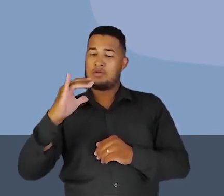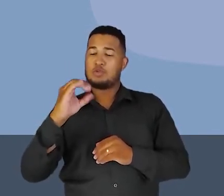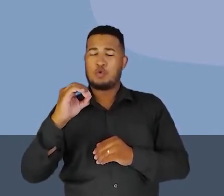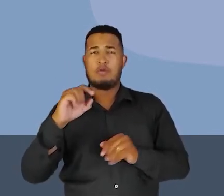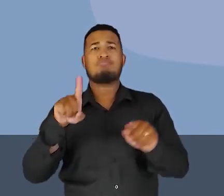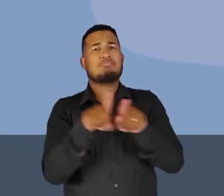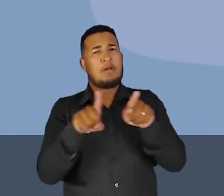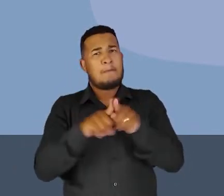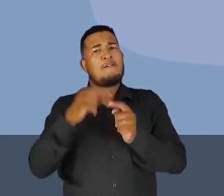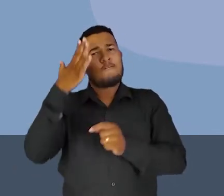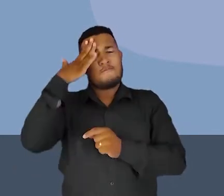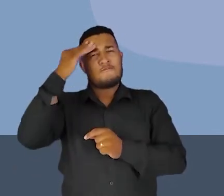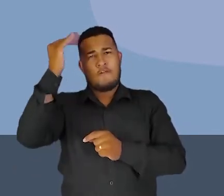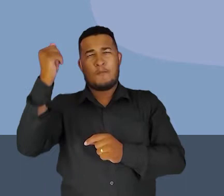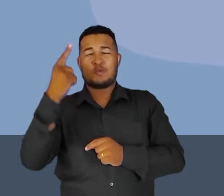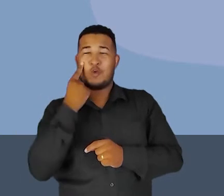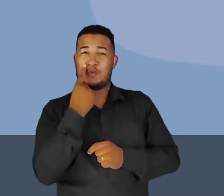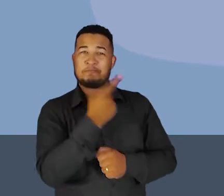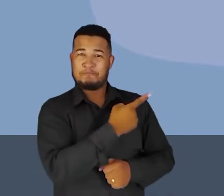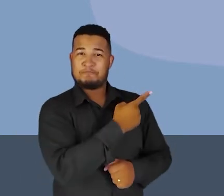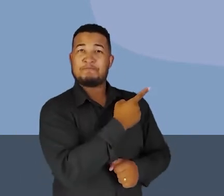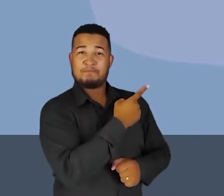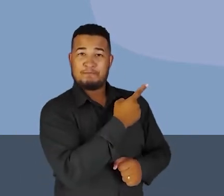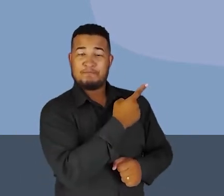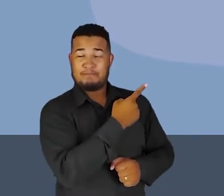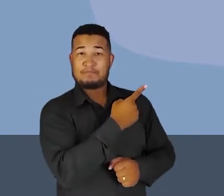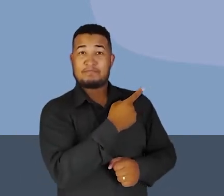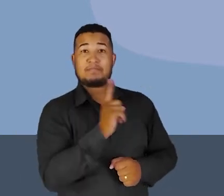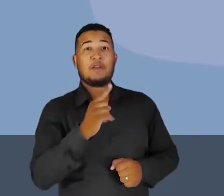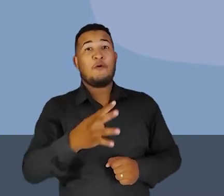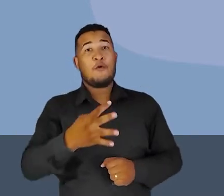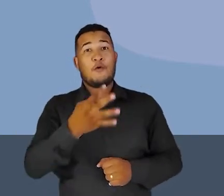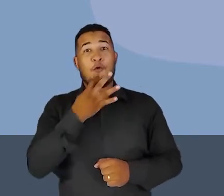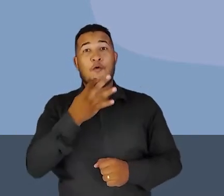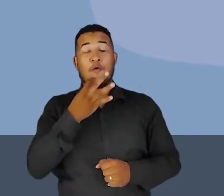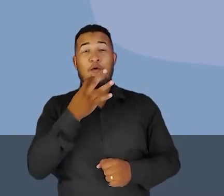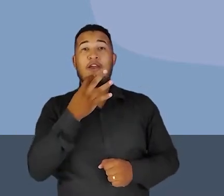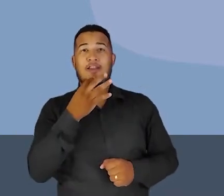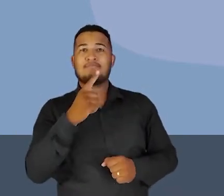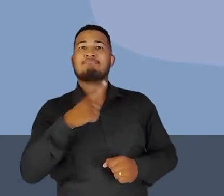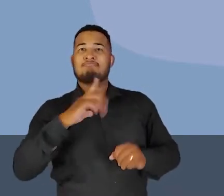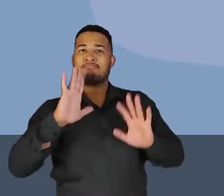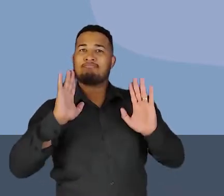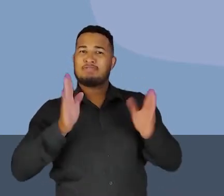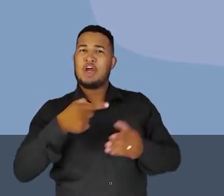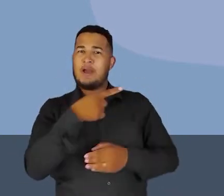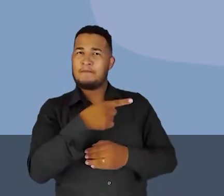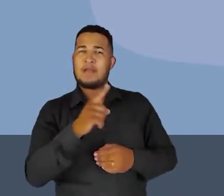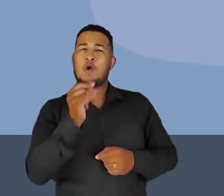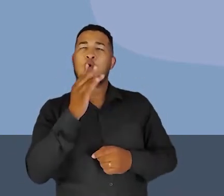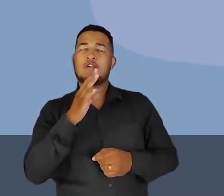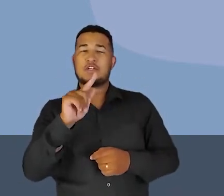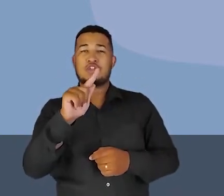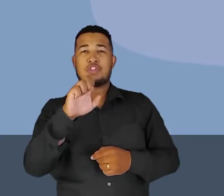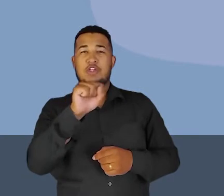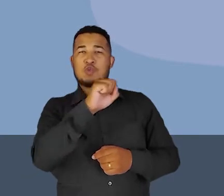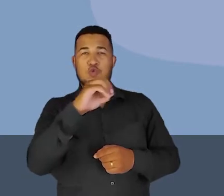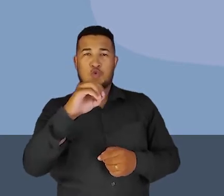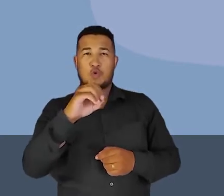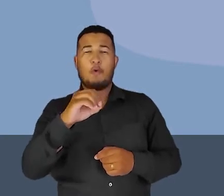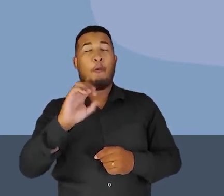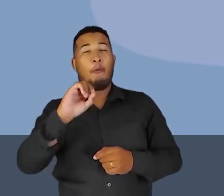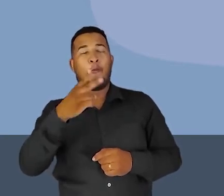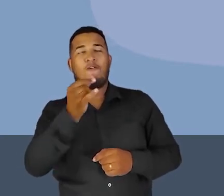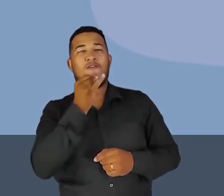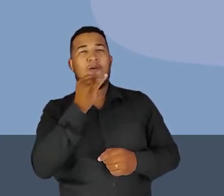famosinho também, olha a fotinha que você está vendo aí. Ele é um mineral conhecido como gipsita. Ele é o gesso ou giz, tão famoso,